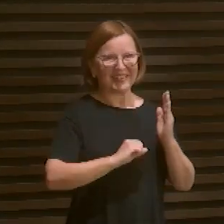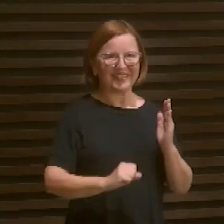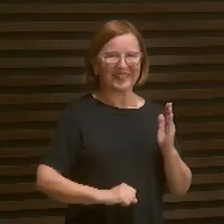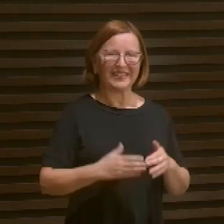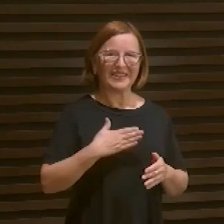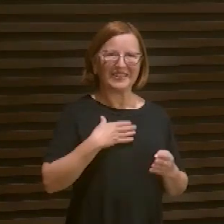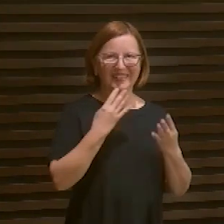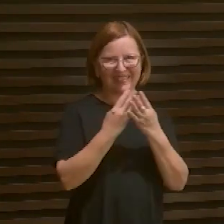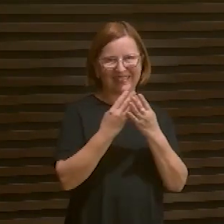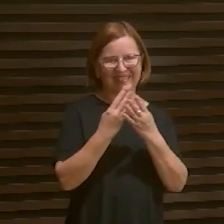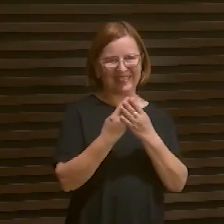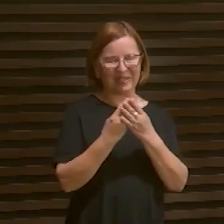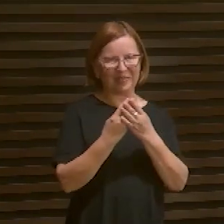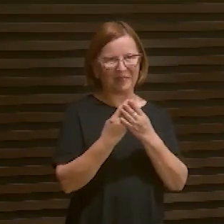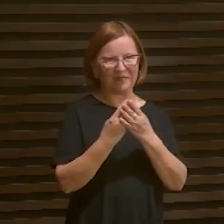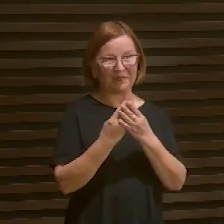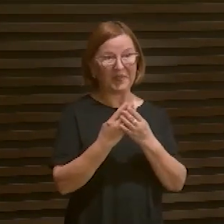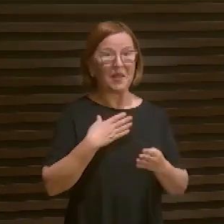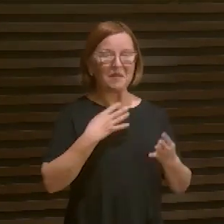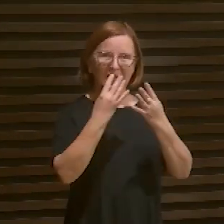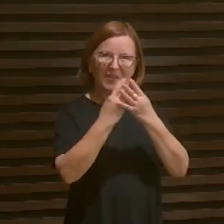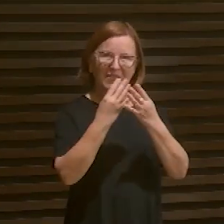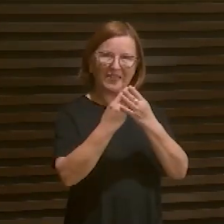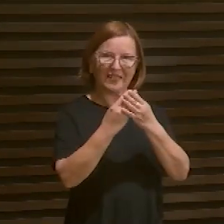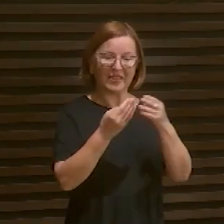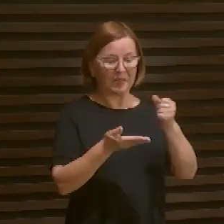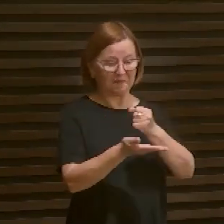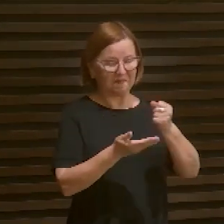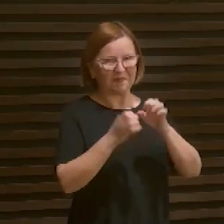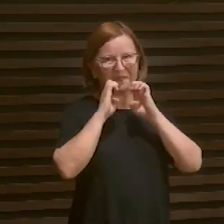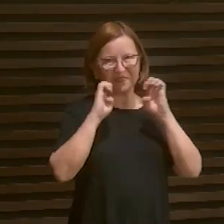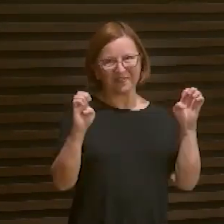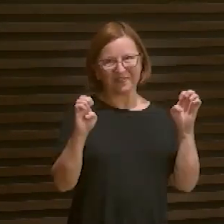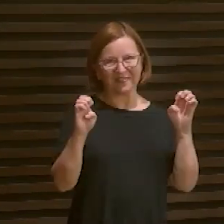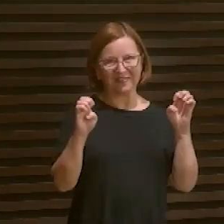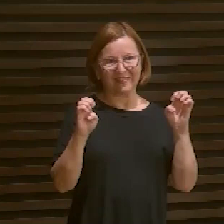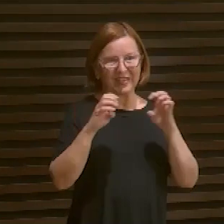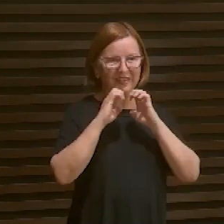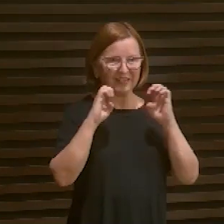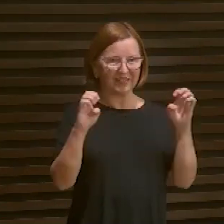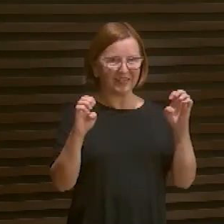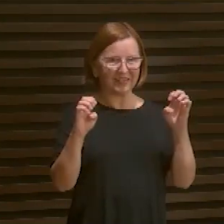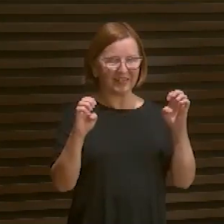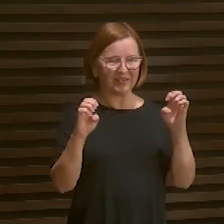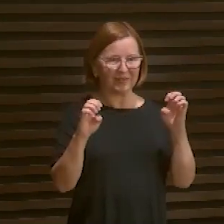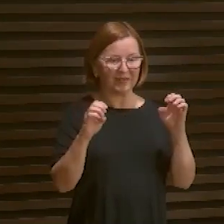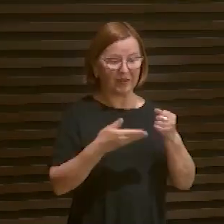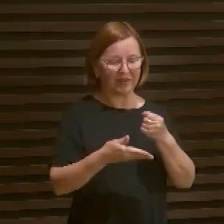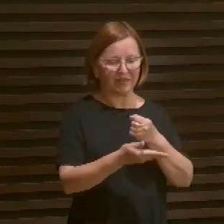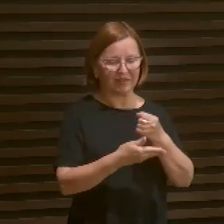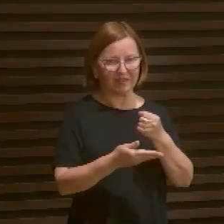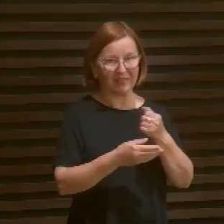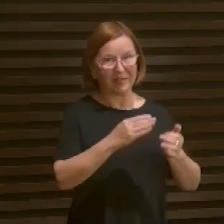da minha confissão. E a minha confissão se baseia no Evangelho. E o Evangelho está baseado